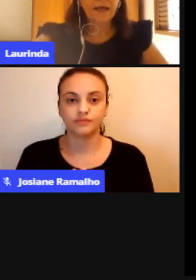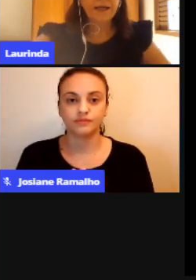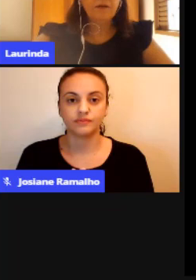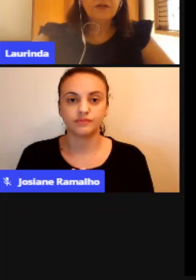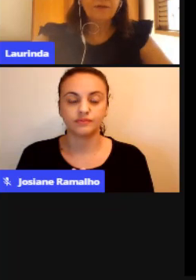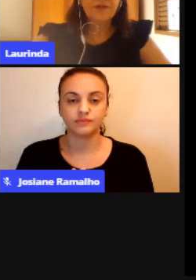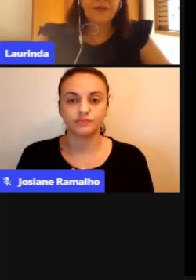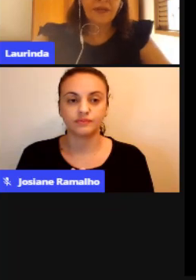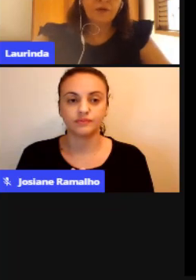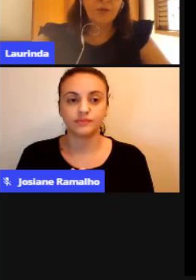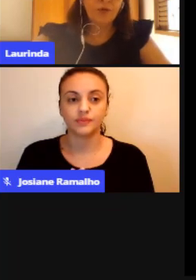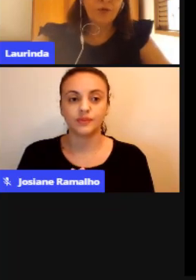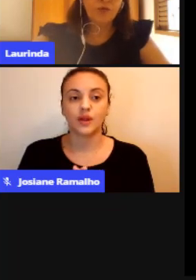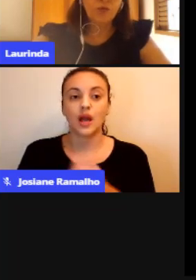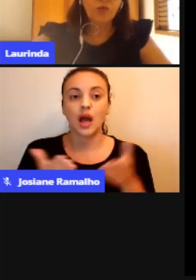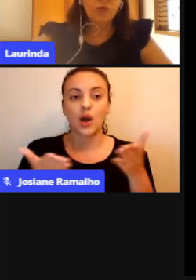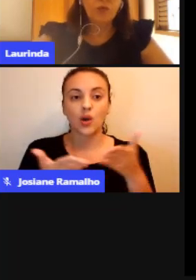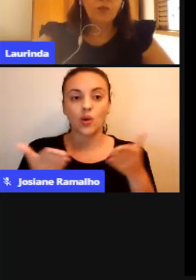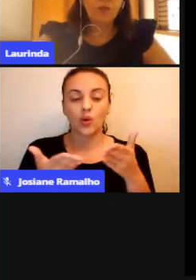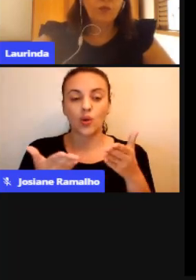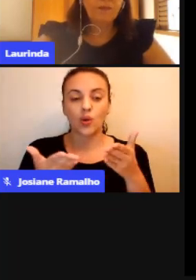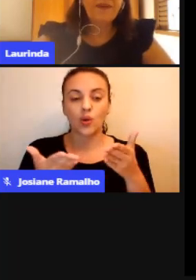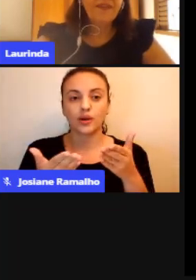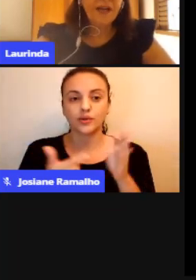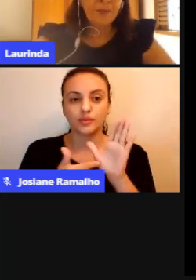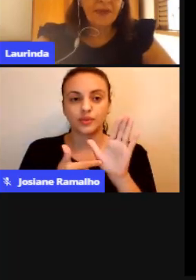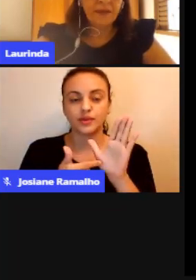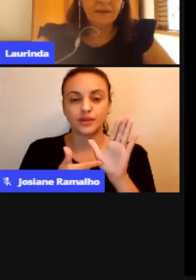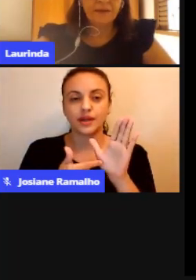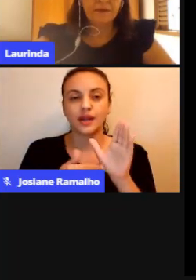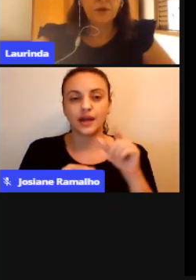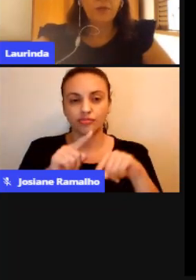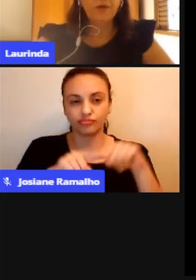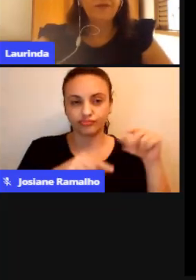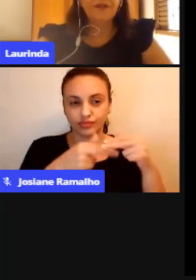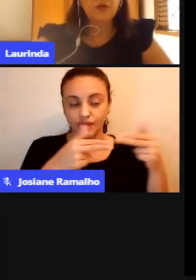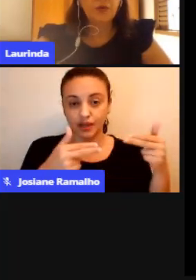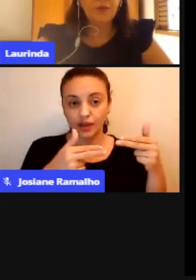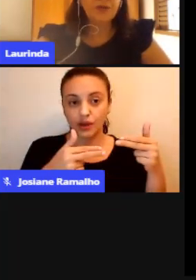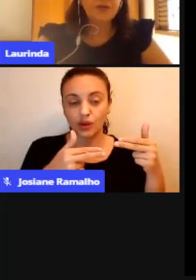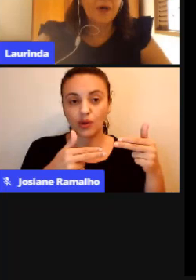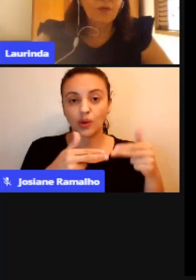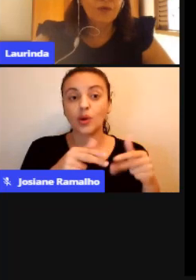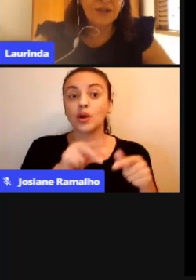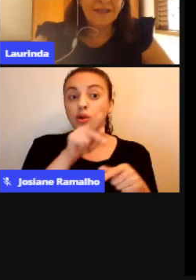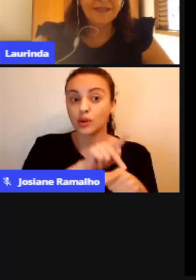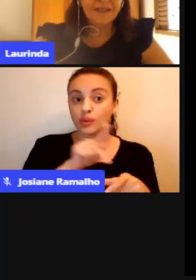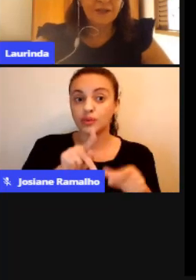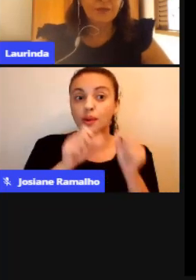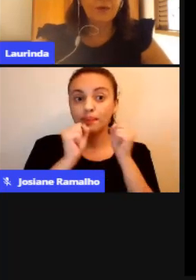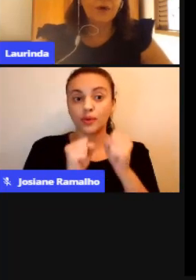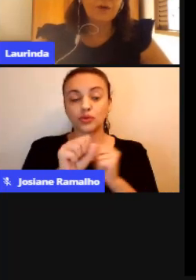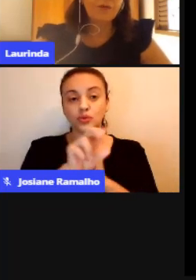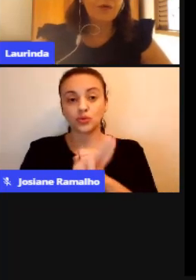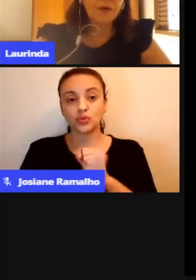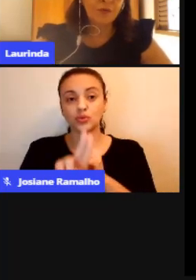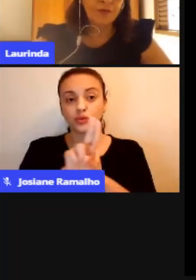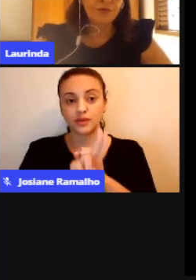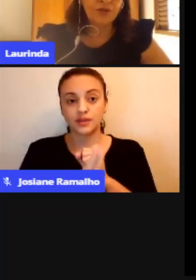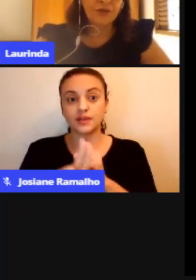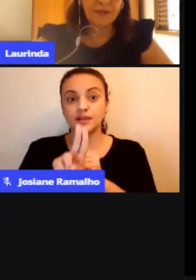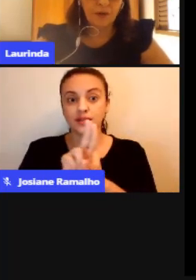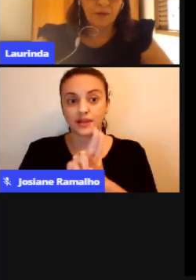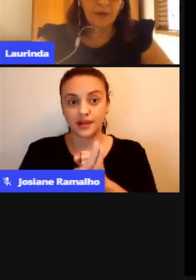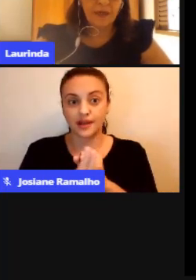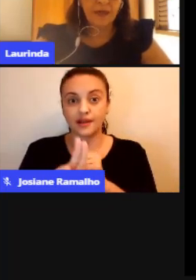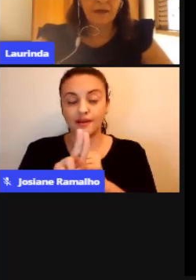Tá. Aqui nós vamos falar como uma ferramenta que o professor pode estar utilizando agora como um